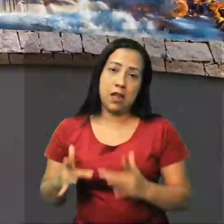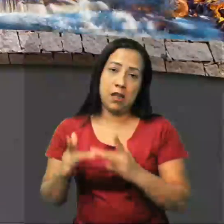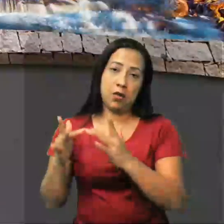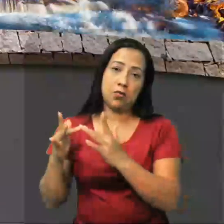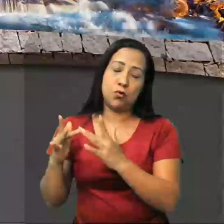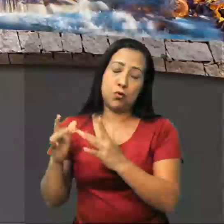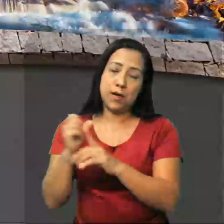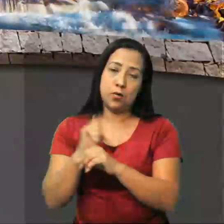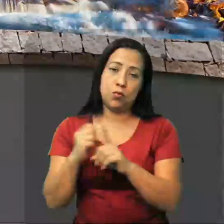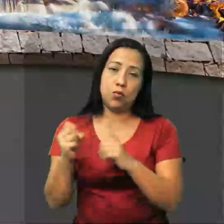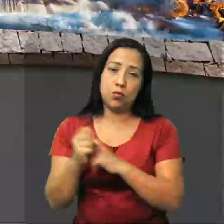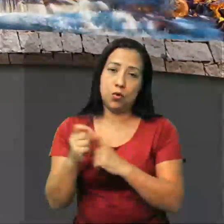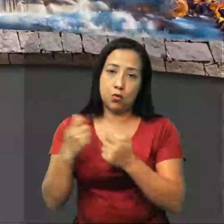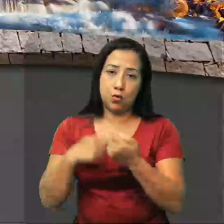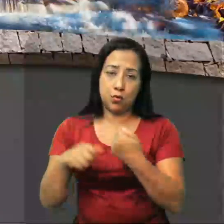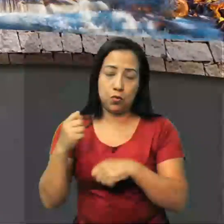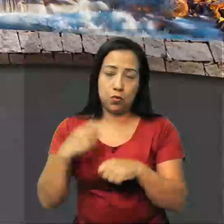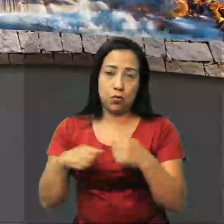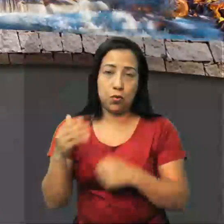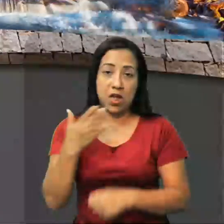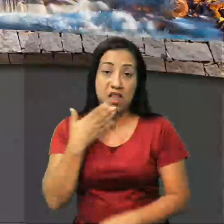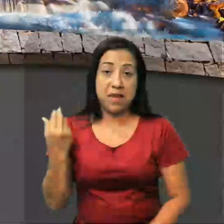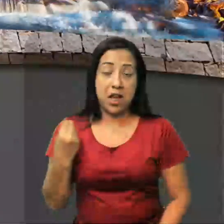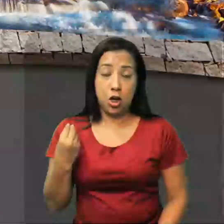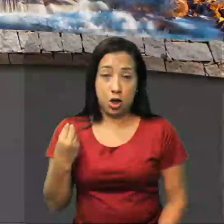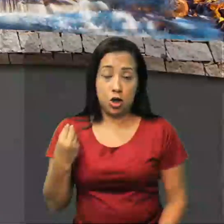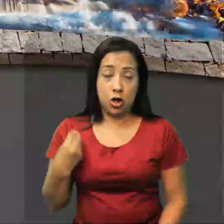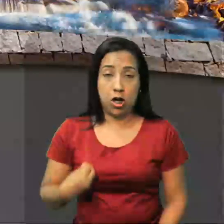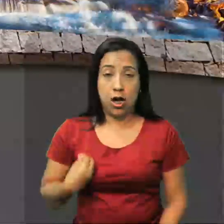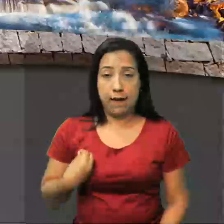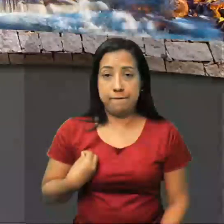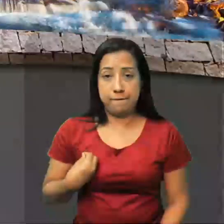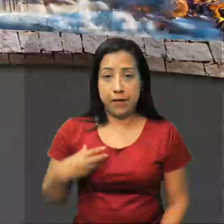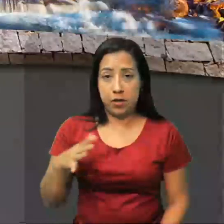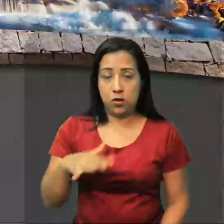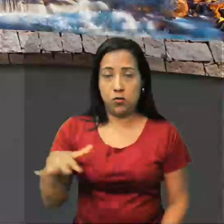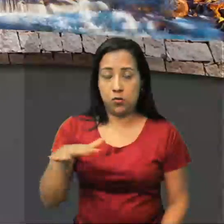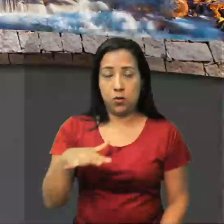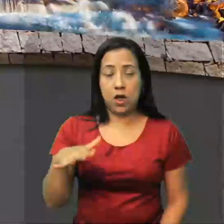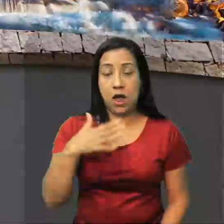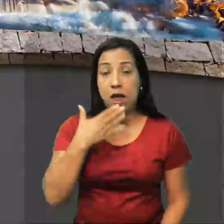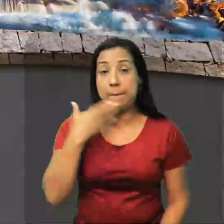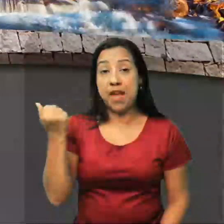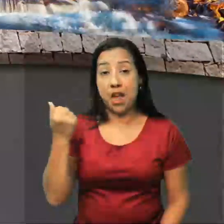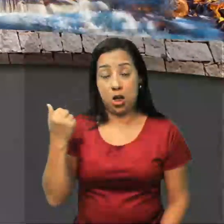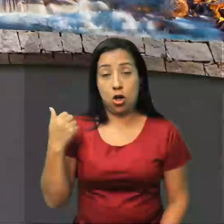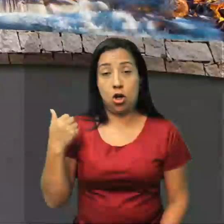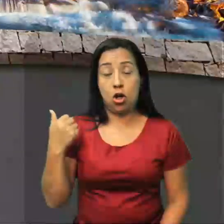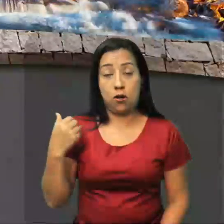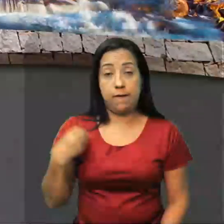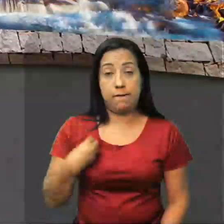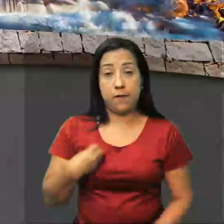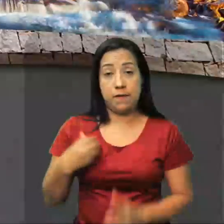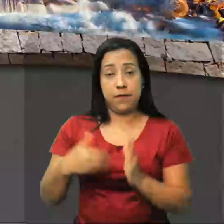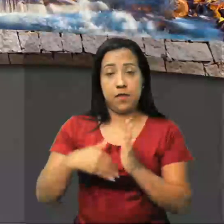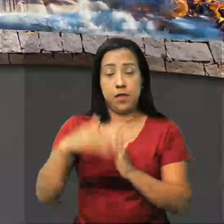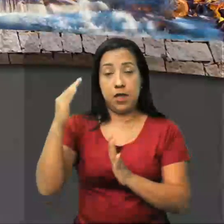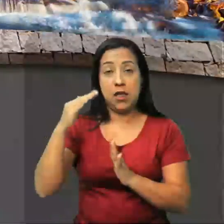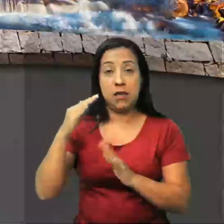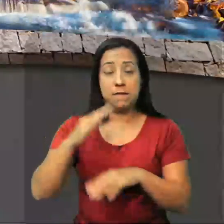socioeconômicas. Quanto melhor for as condições socioeconômicas, melhor é a expectativa de vida. Quem vive mais são